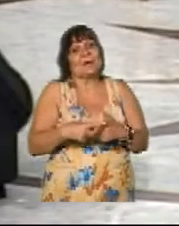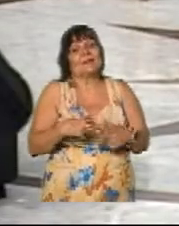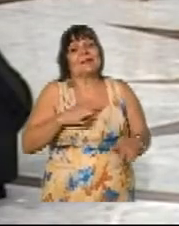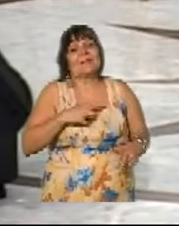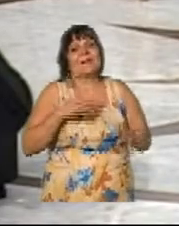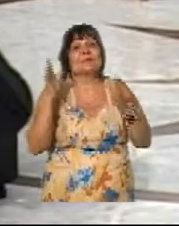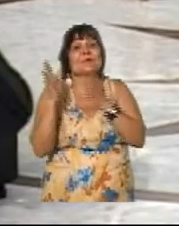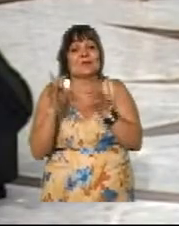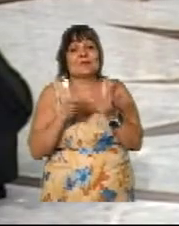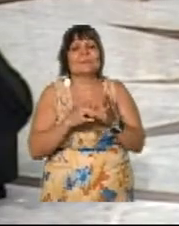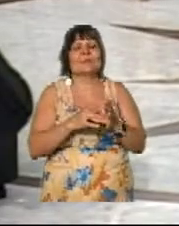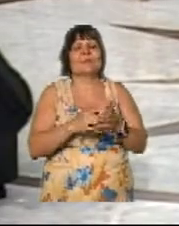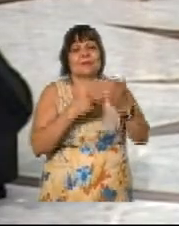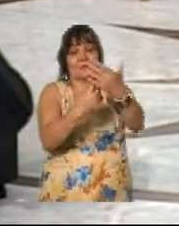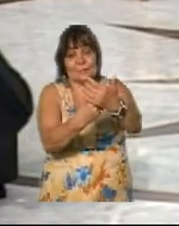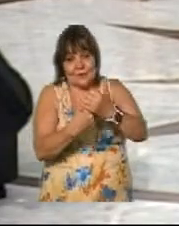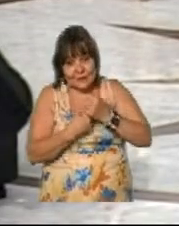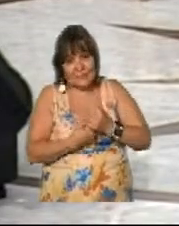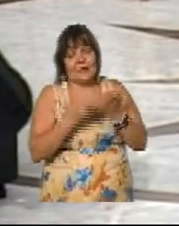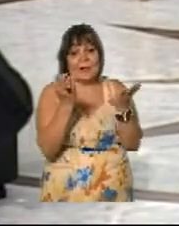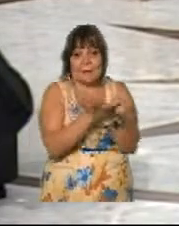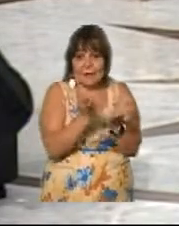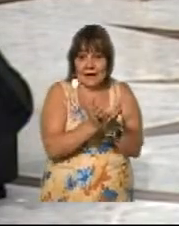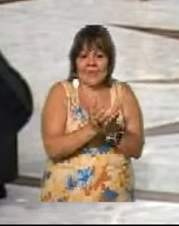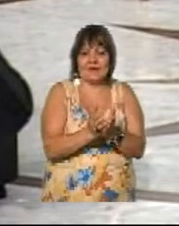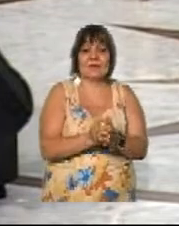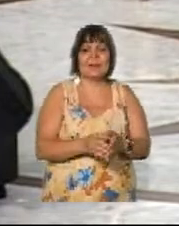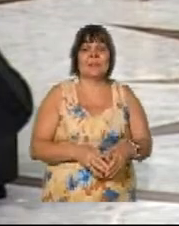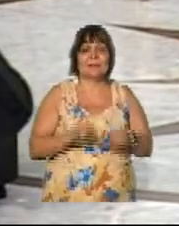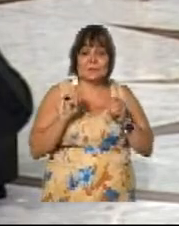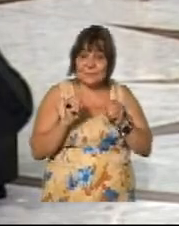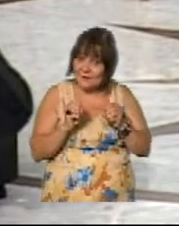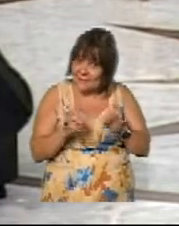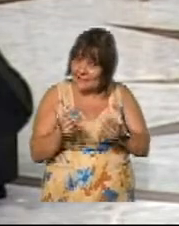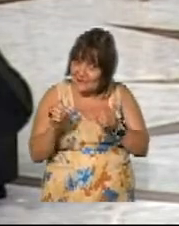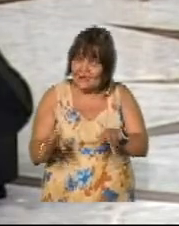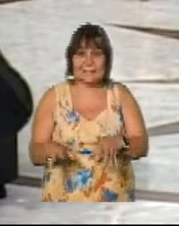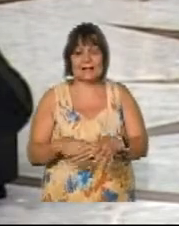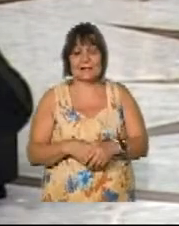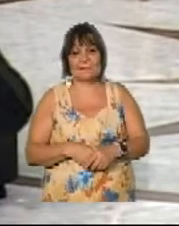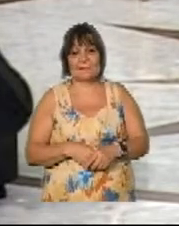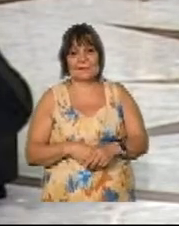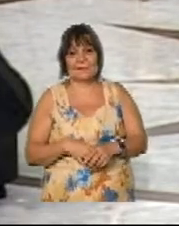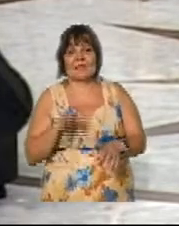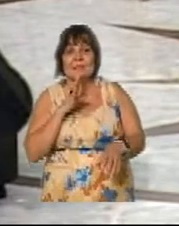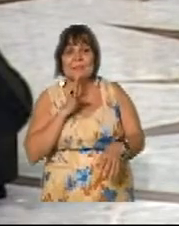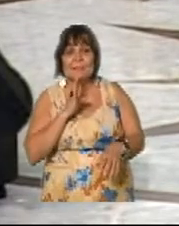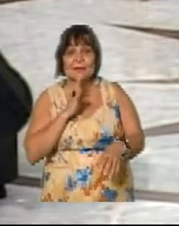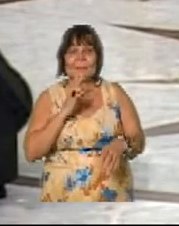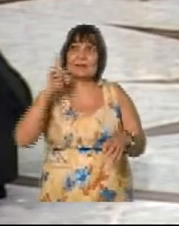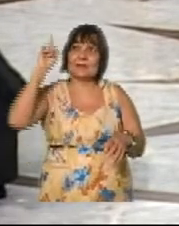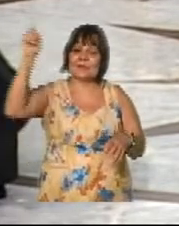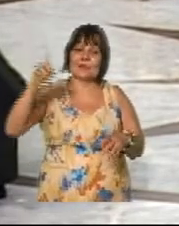que nos protege, que a sua palavra nos guia, nos dá segurança, até gerando em nós temor. Você sabe o que a Bíblia diz?